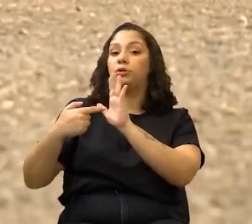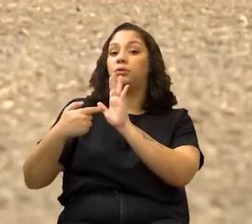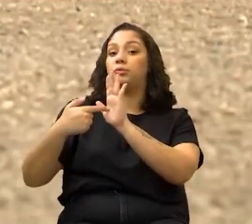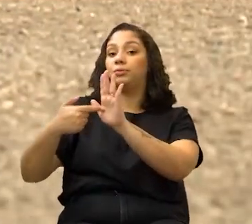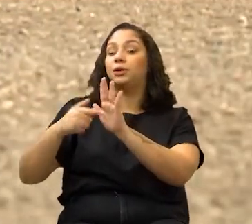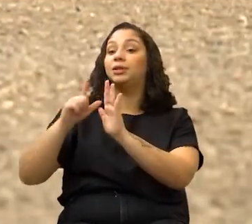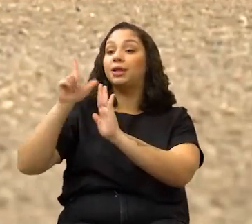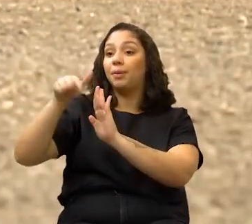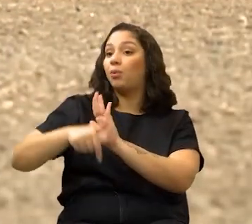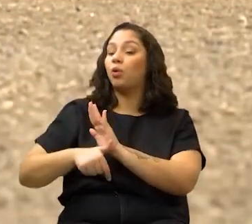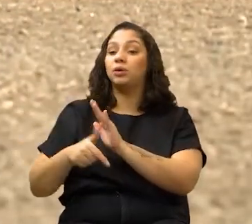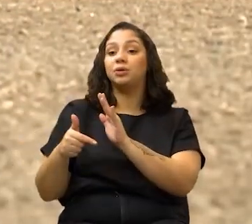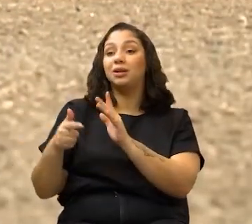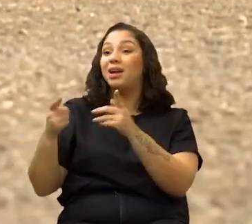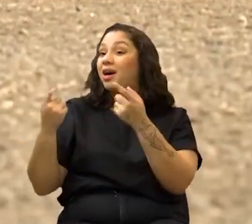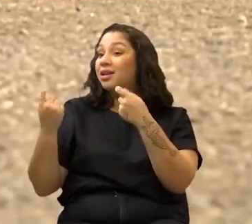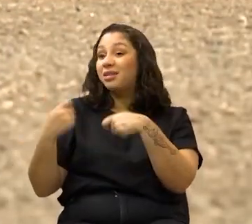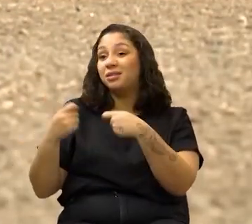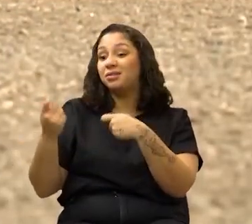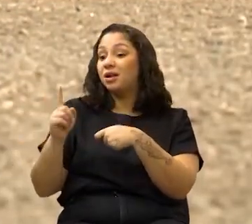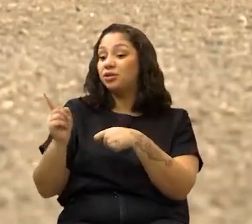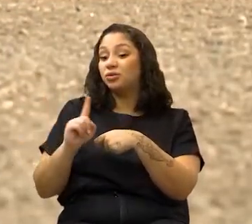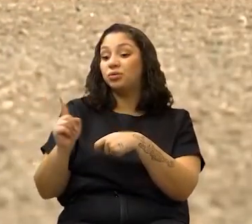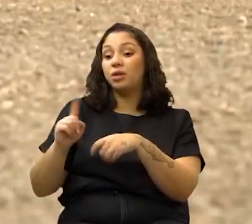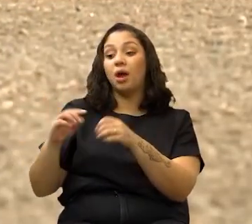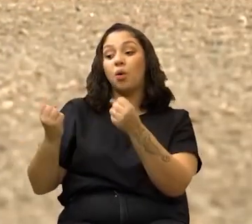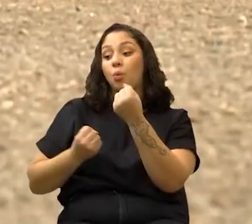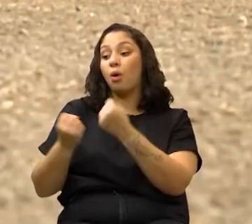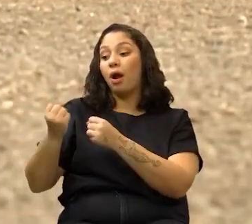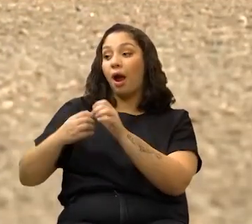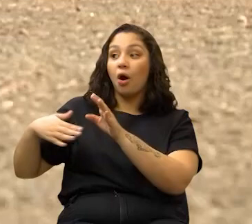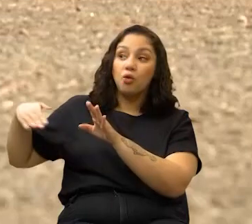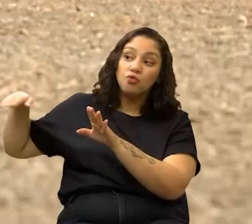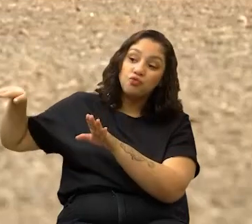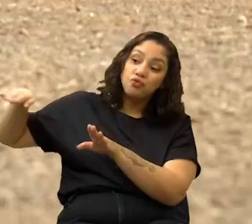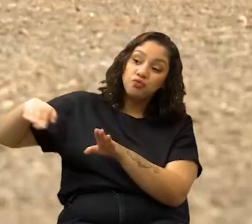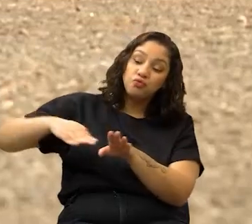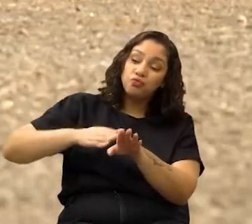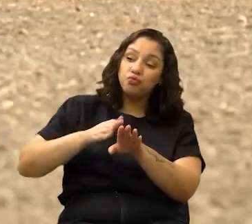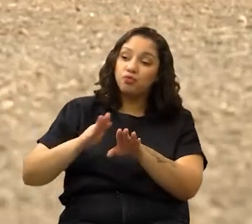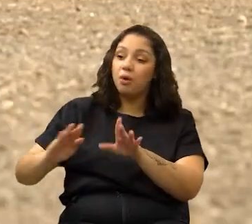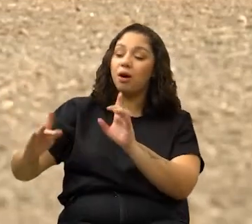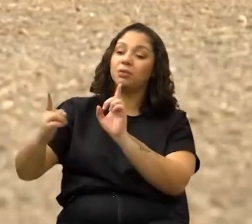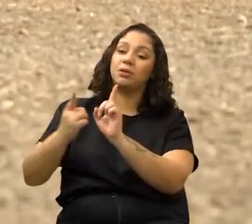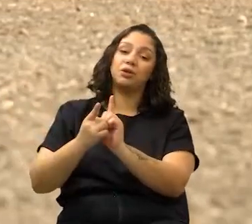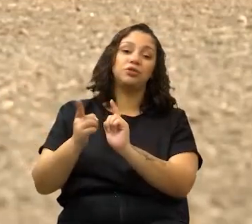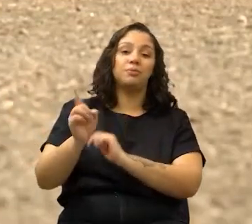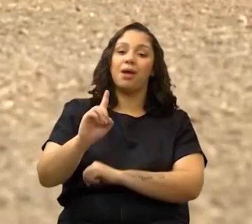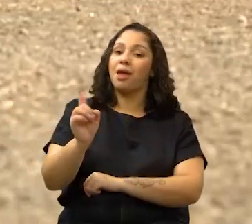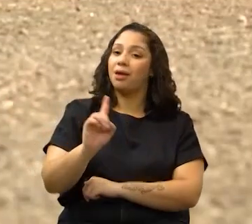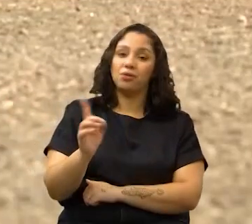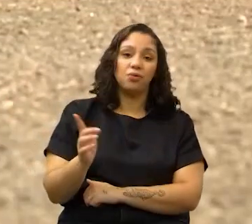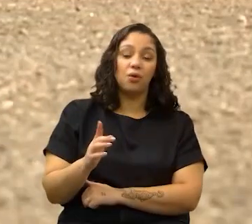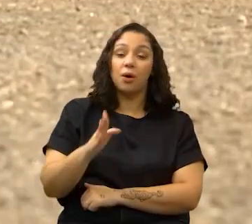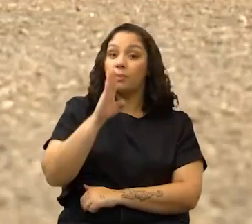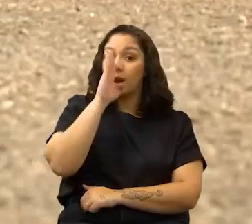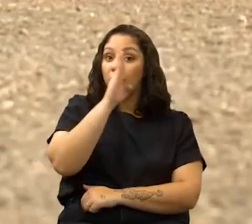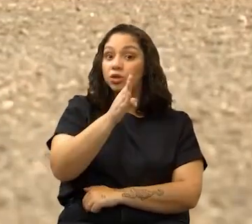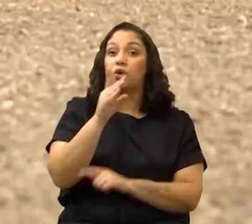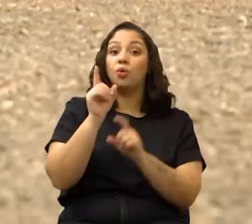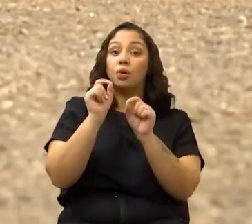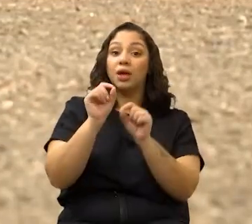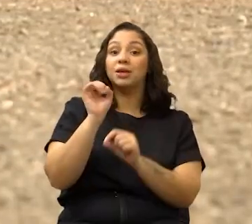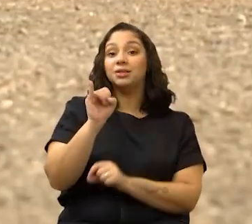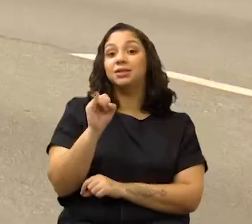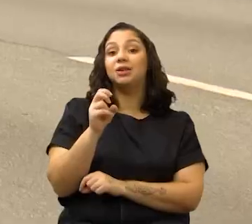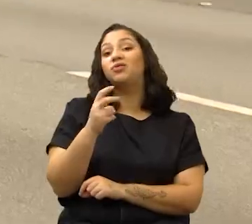posterior. Não há necessidade diretamente de uma viatura do policiamento rodoviário fazer o atendimento. A nossa prioridade é atender aqueles com